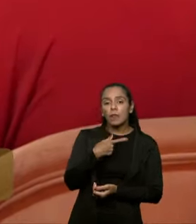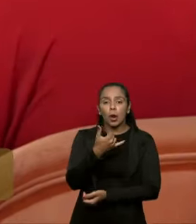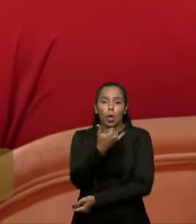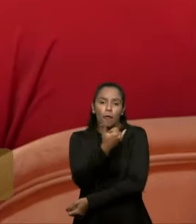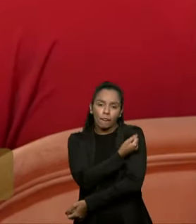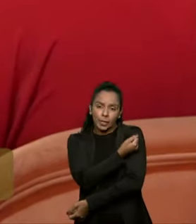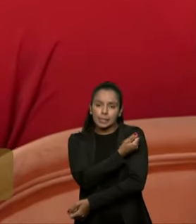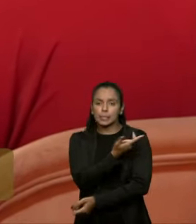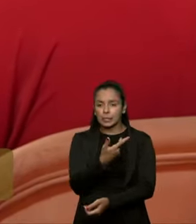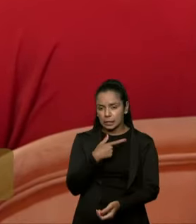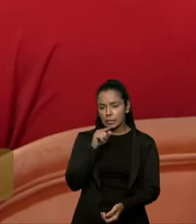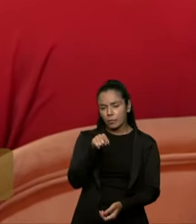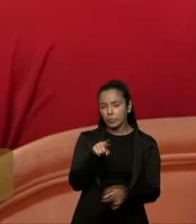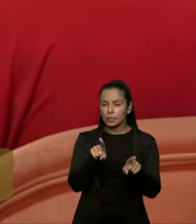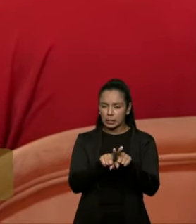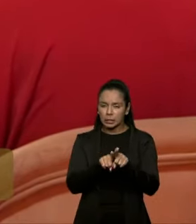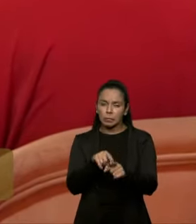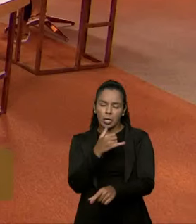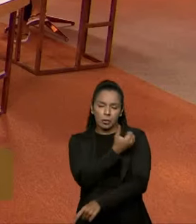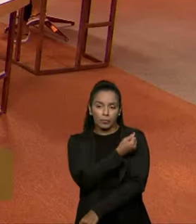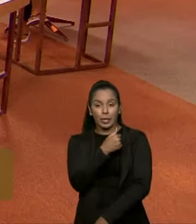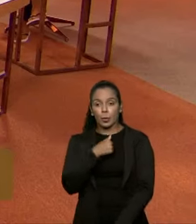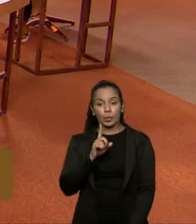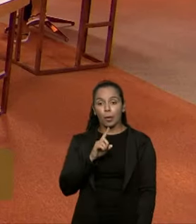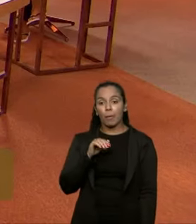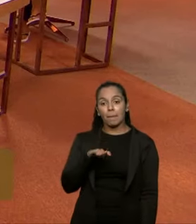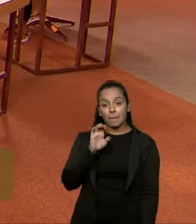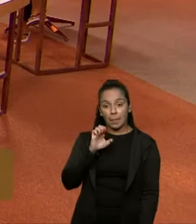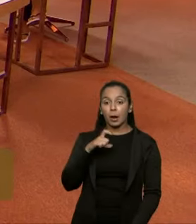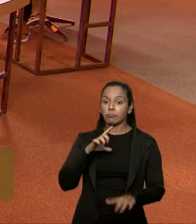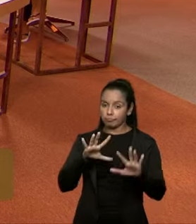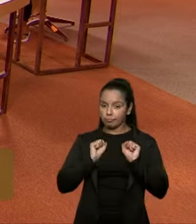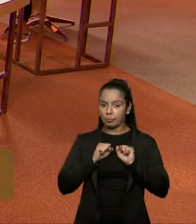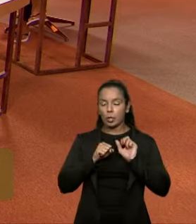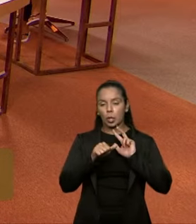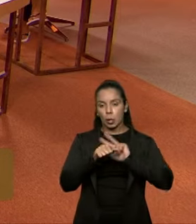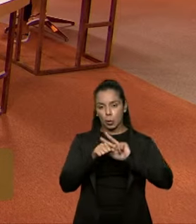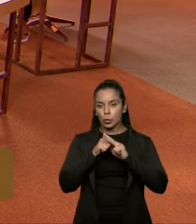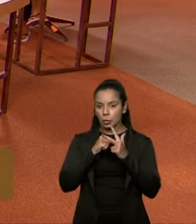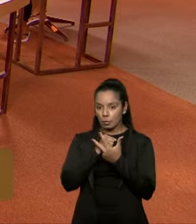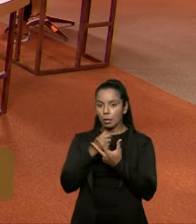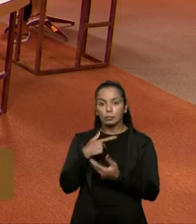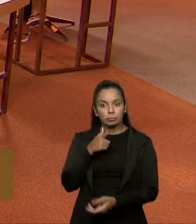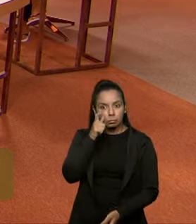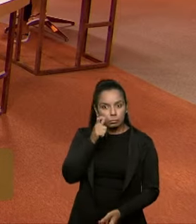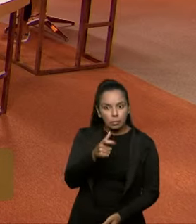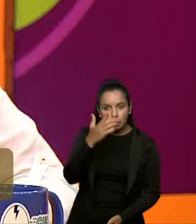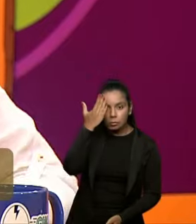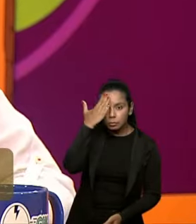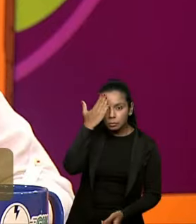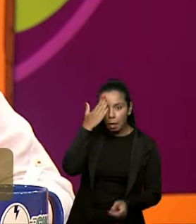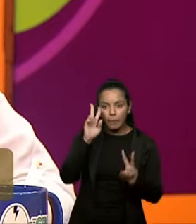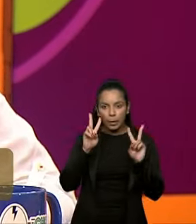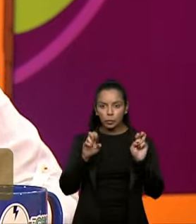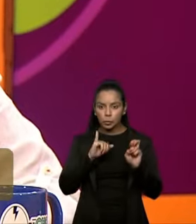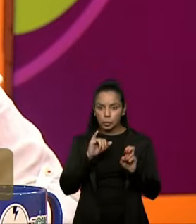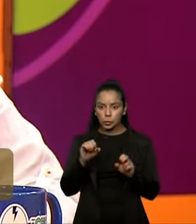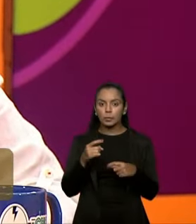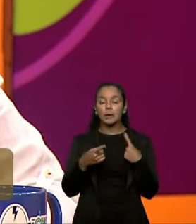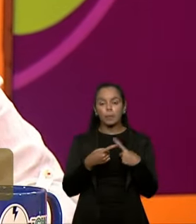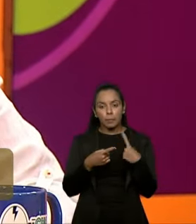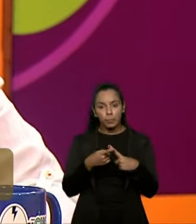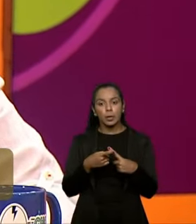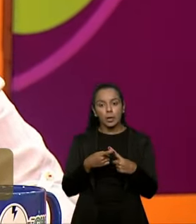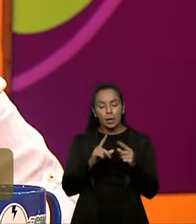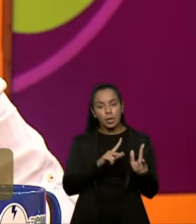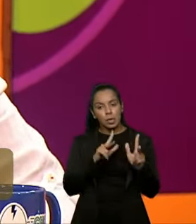vacina, acho que você também tomou. Eu não. Minha mãe teve dengue, eu tenho muito interesse. Eu tô louca pra tomar essa vacina. Mas assim... Porque também deve,